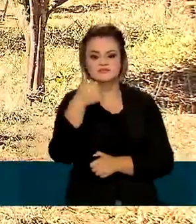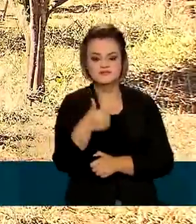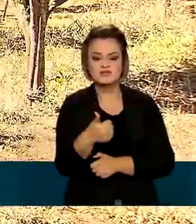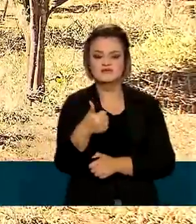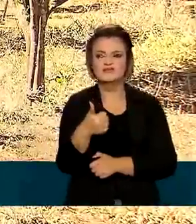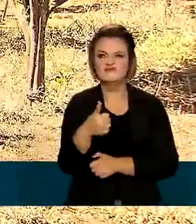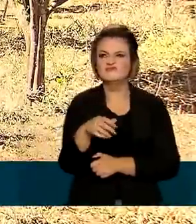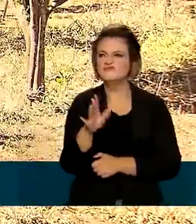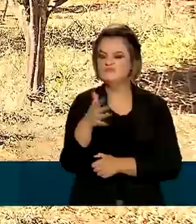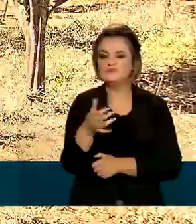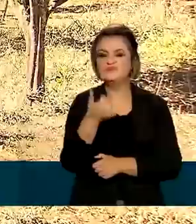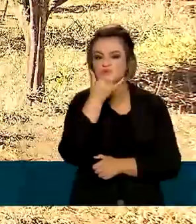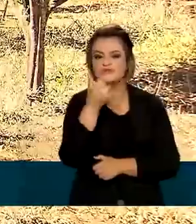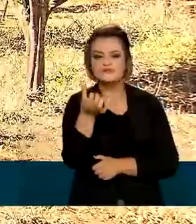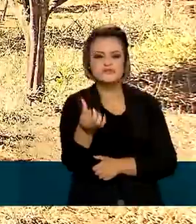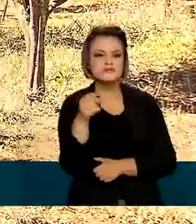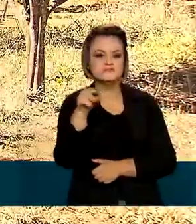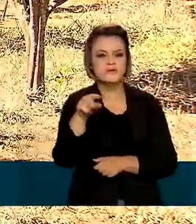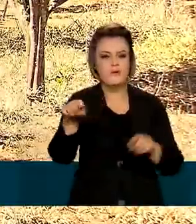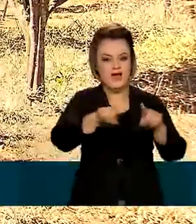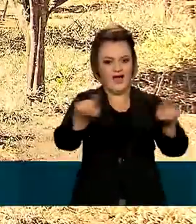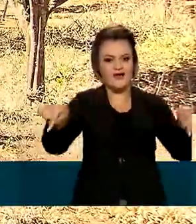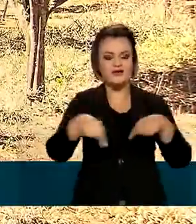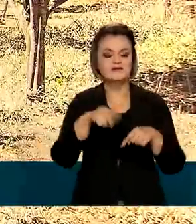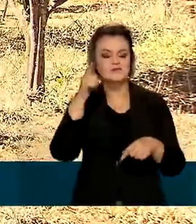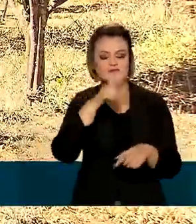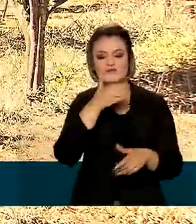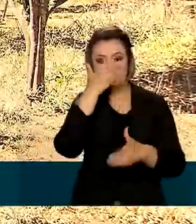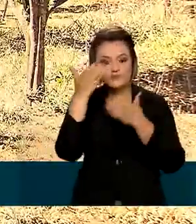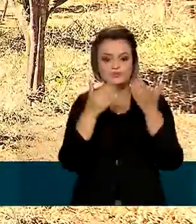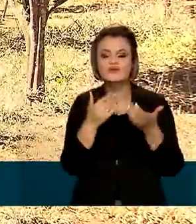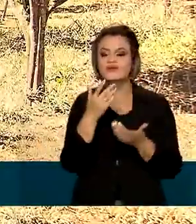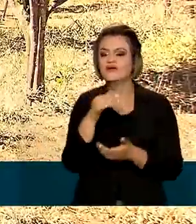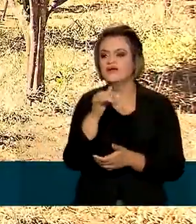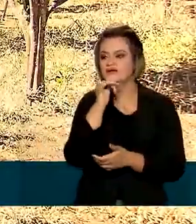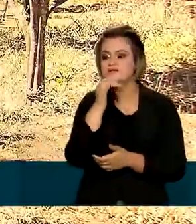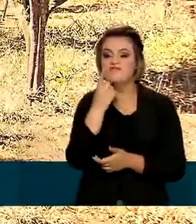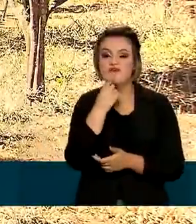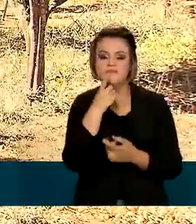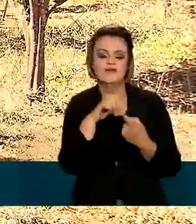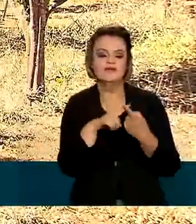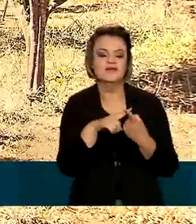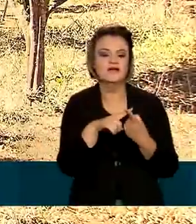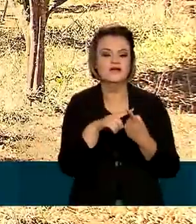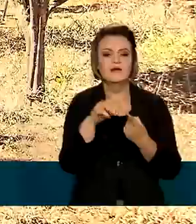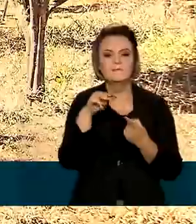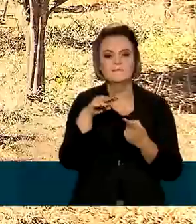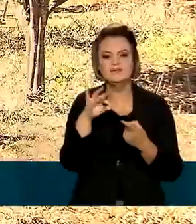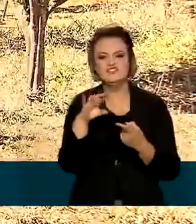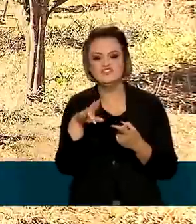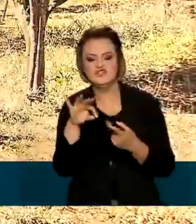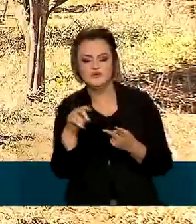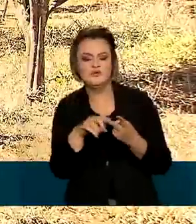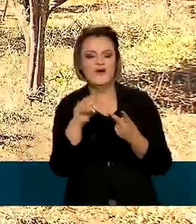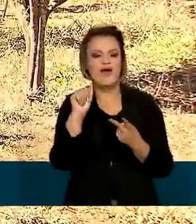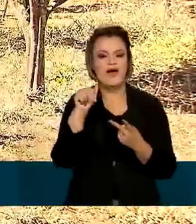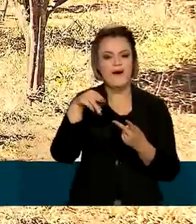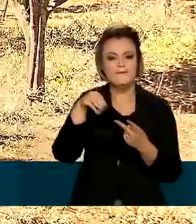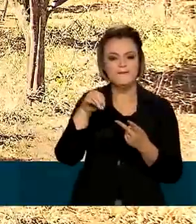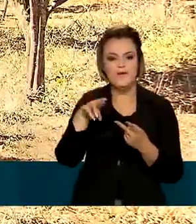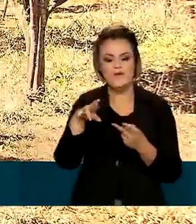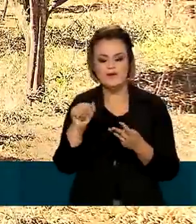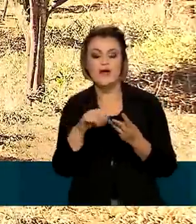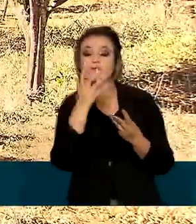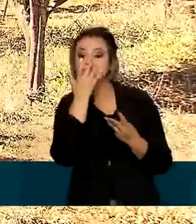mil hectares, sejam produzidas frutas vermelhas, como a framboesa, o mirtilo, a amora, o